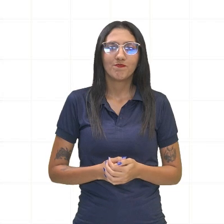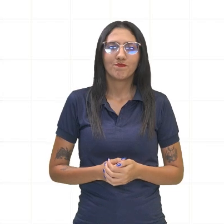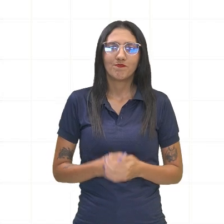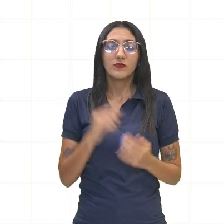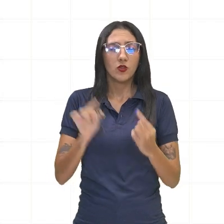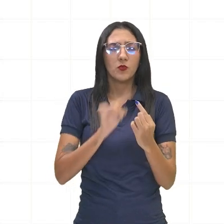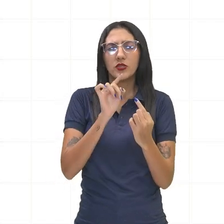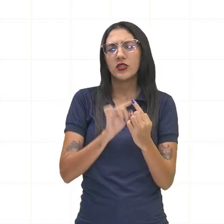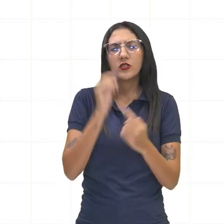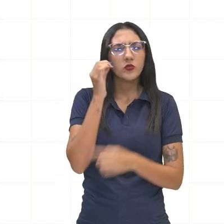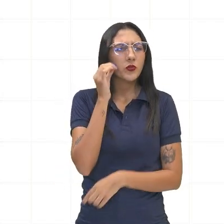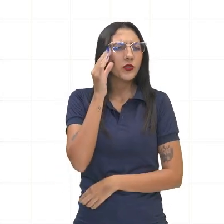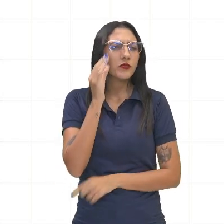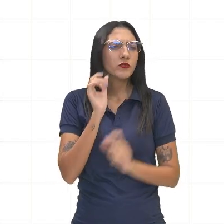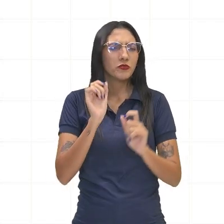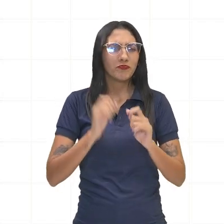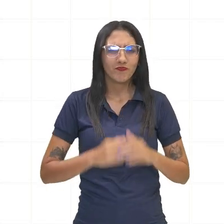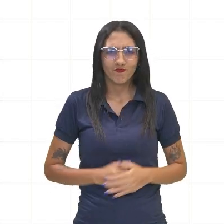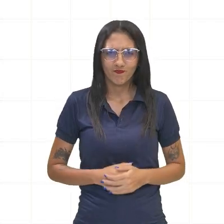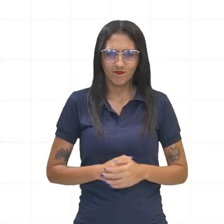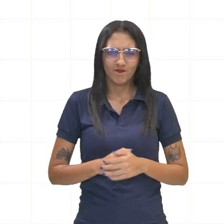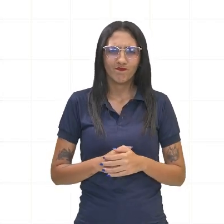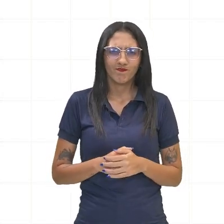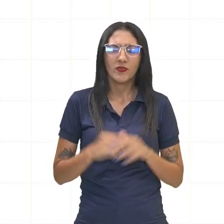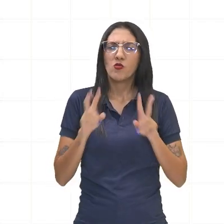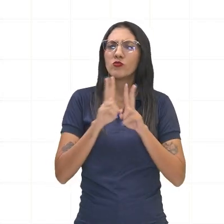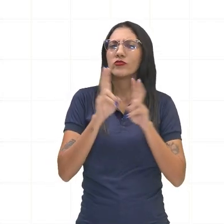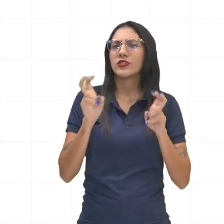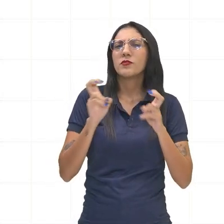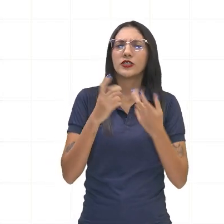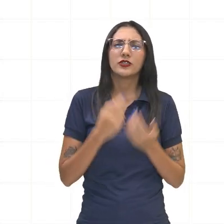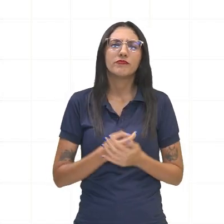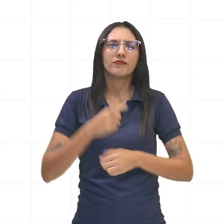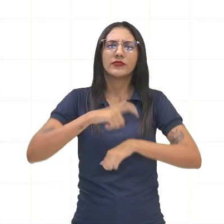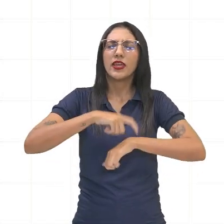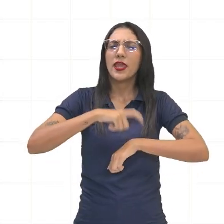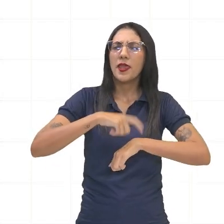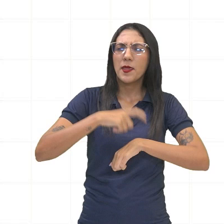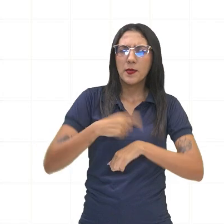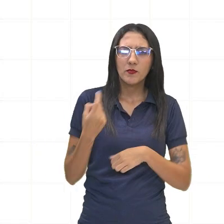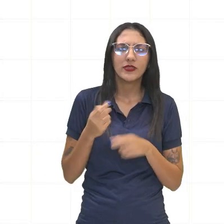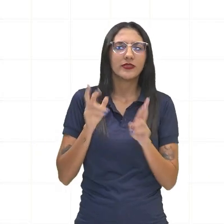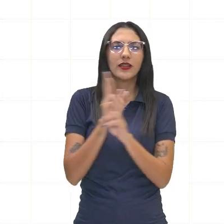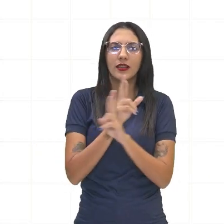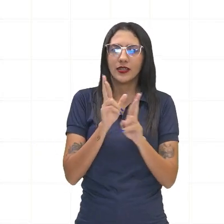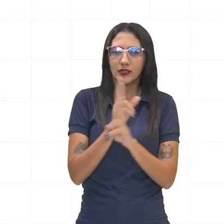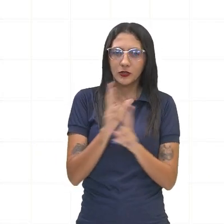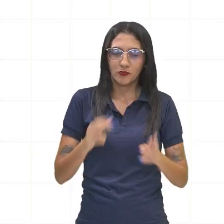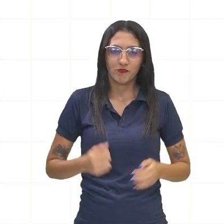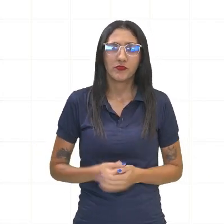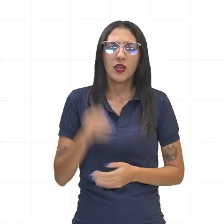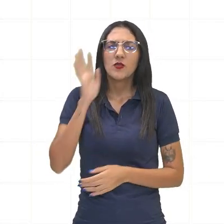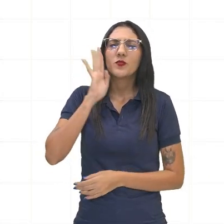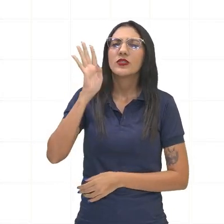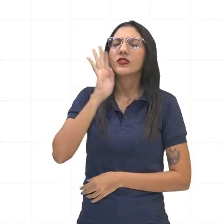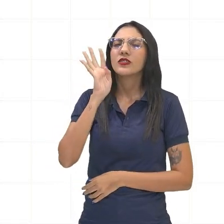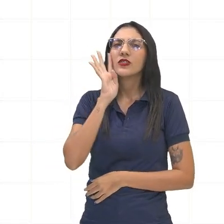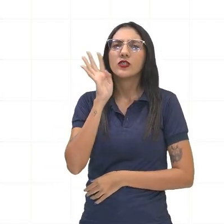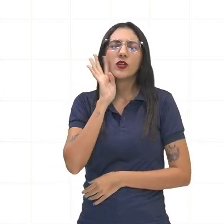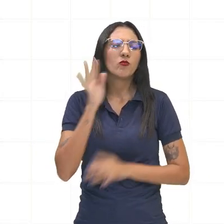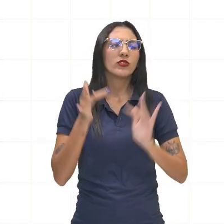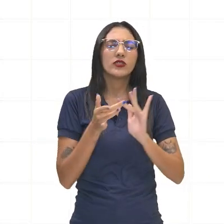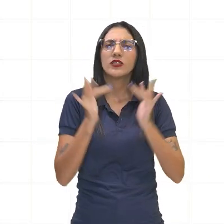de conhecimento, a questão do tempo, sincronias e diacronias. Reflexões sobre